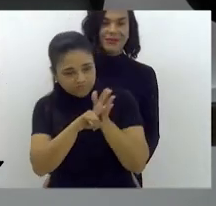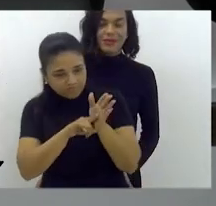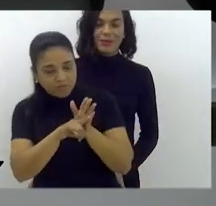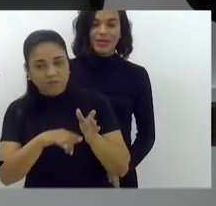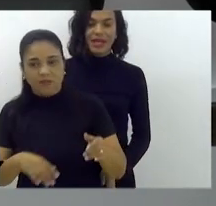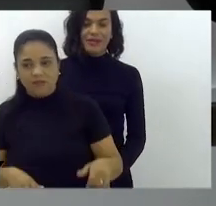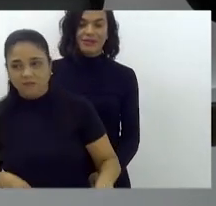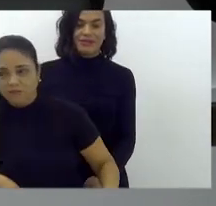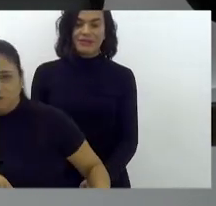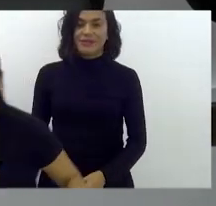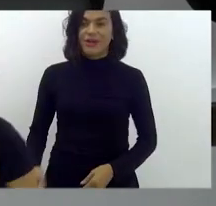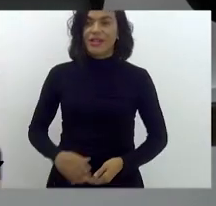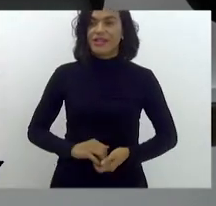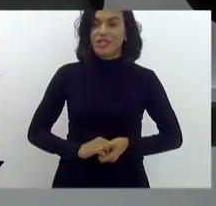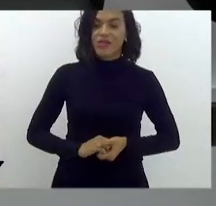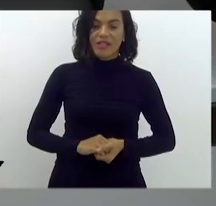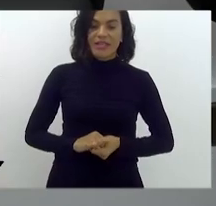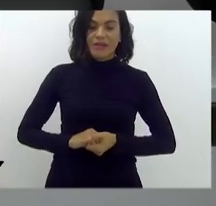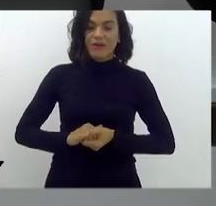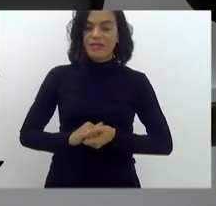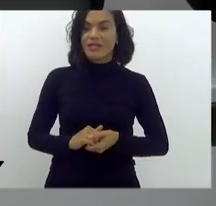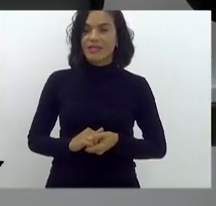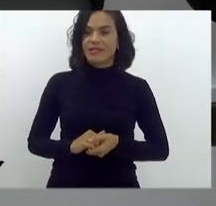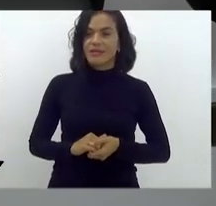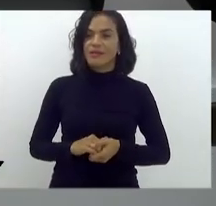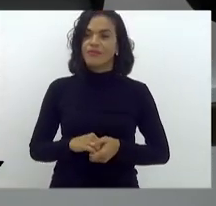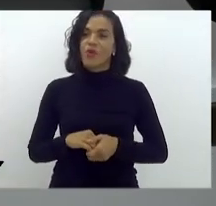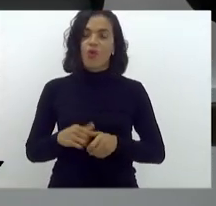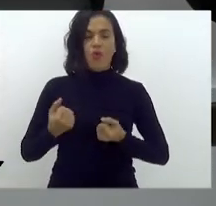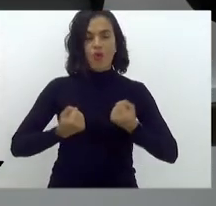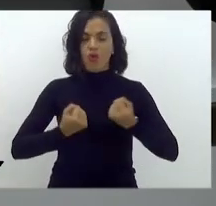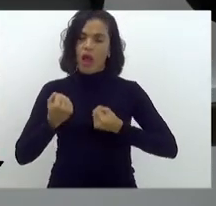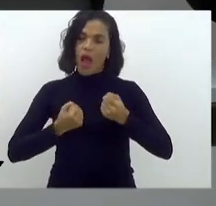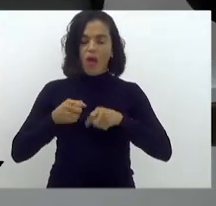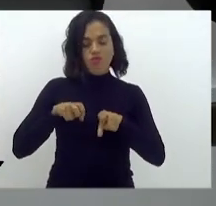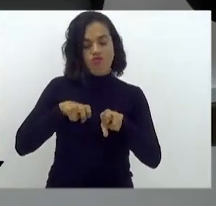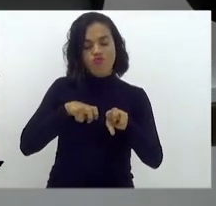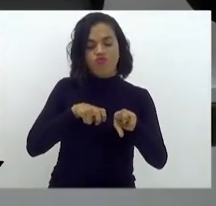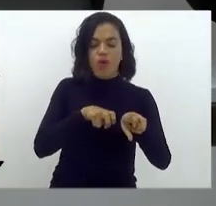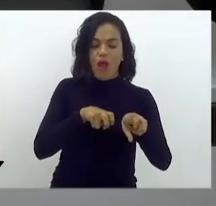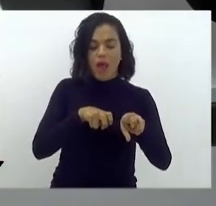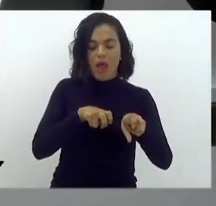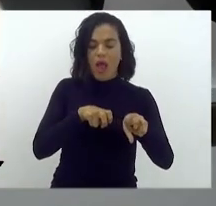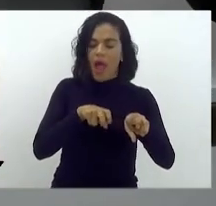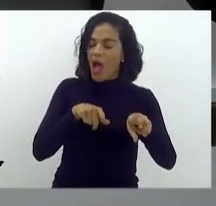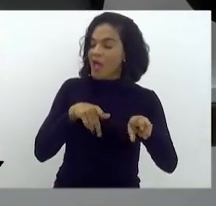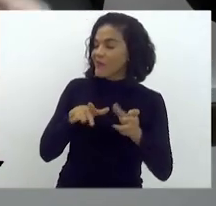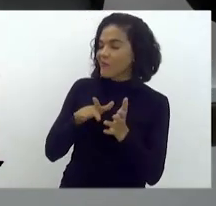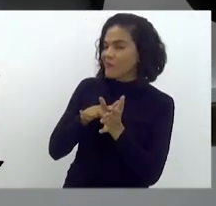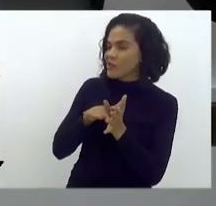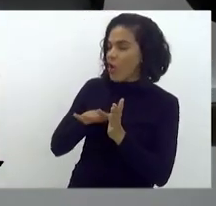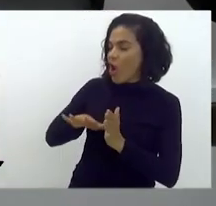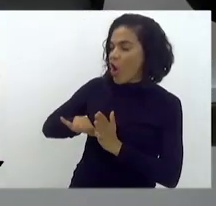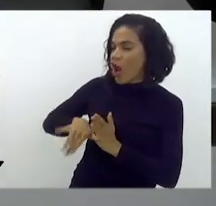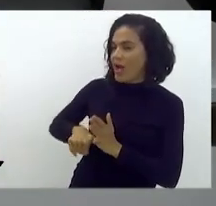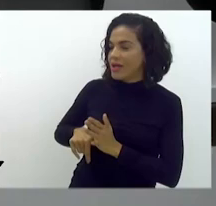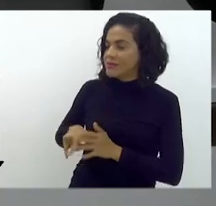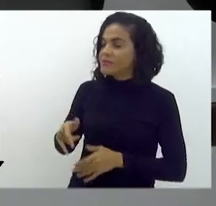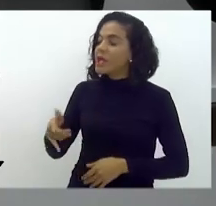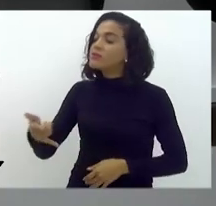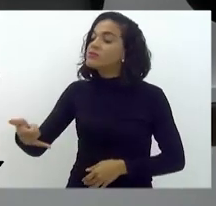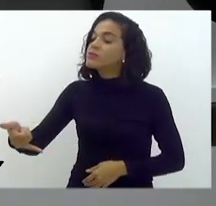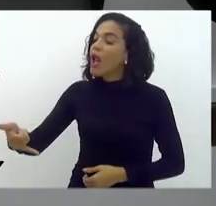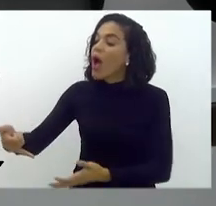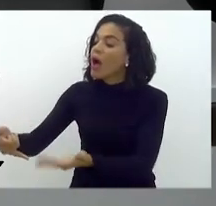que um casal chegou de carro entrou um carro na rua na hora aí ele abordou o carro fingiu que estava roubando tomou celulares